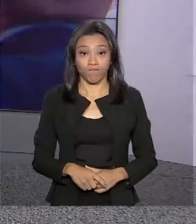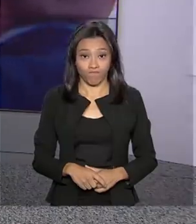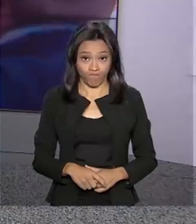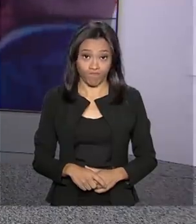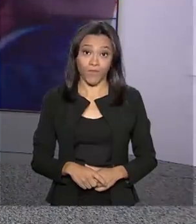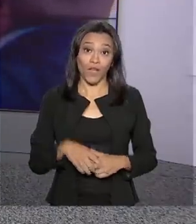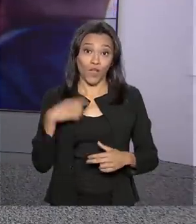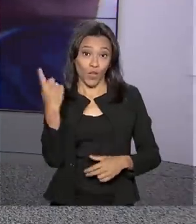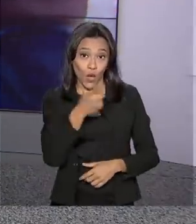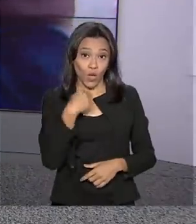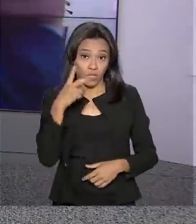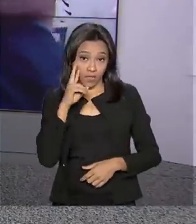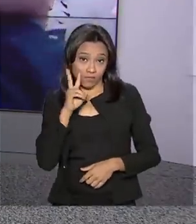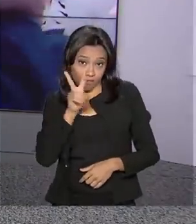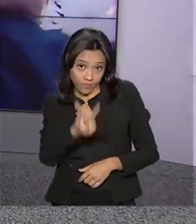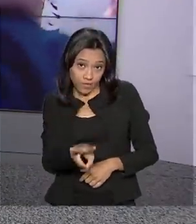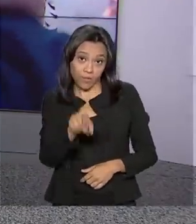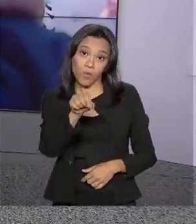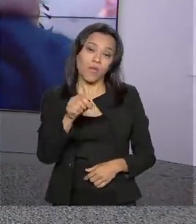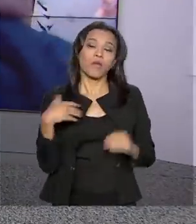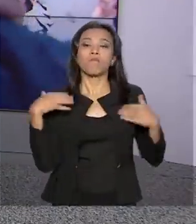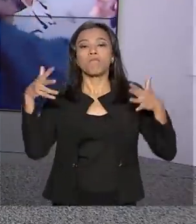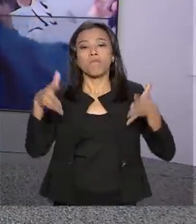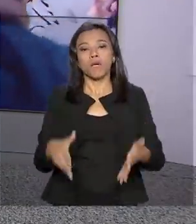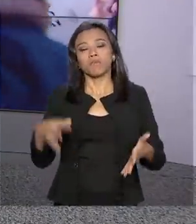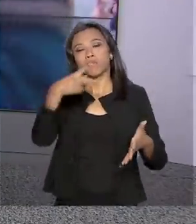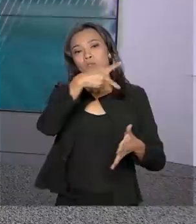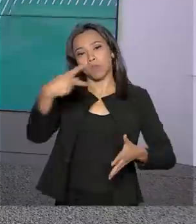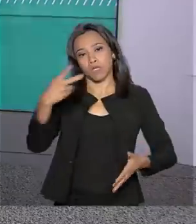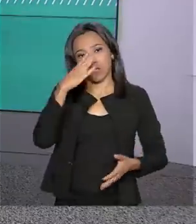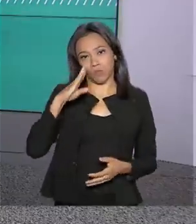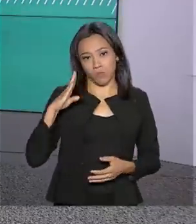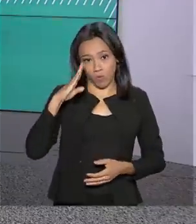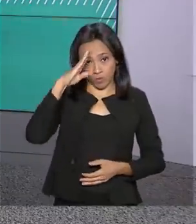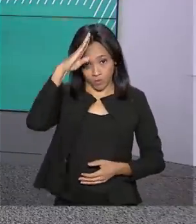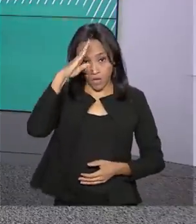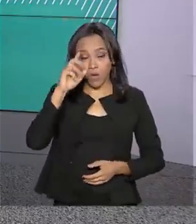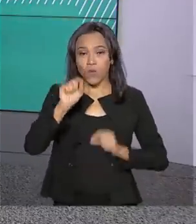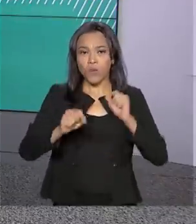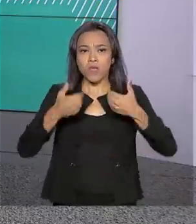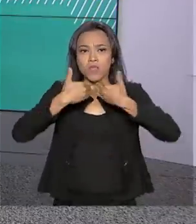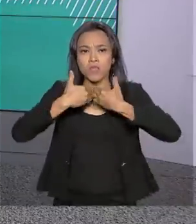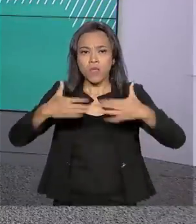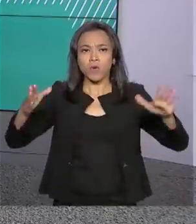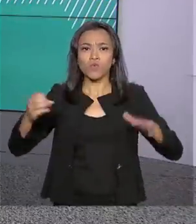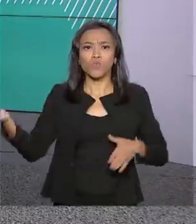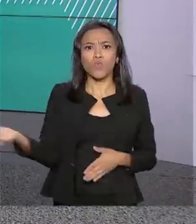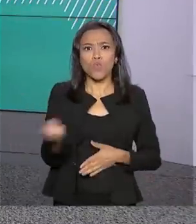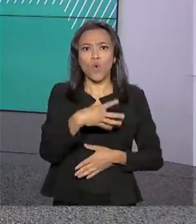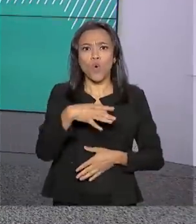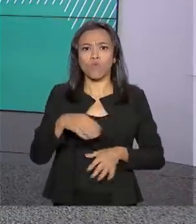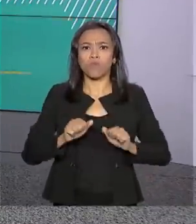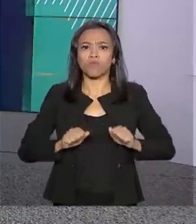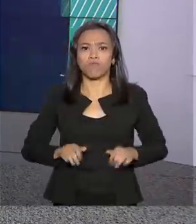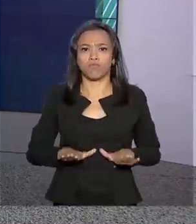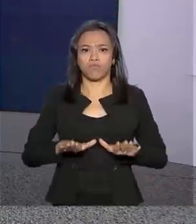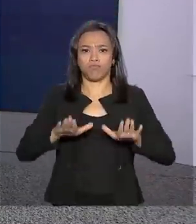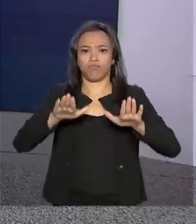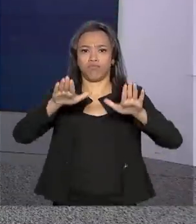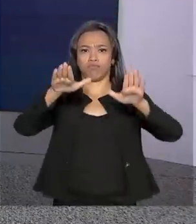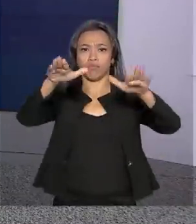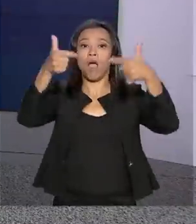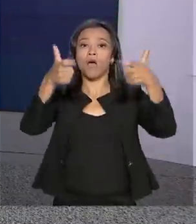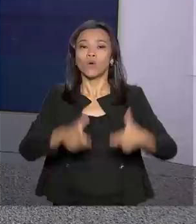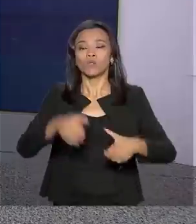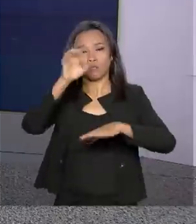Nós acompanhamos ao vivo a participação do presidente Jair Bolsonaro na inauguração do novo terminal de passageiros do